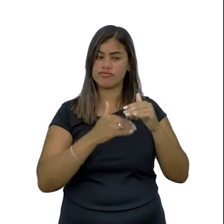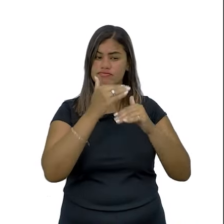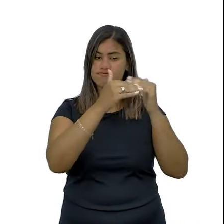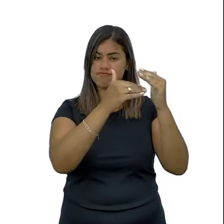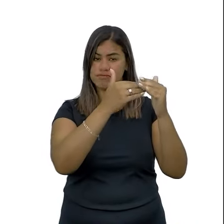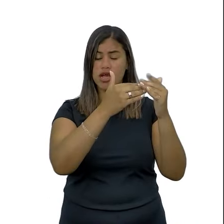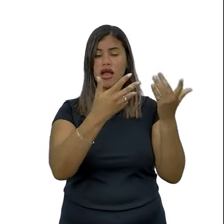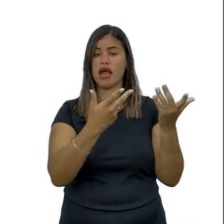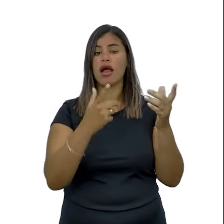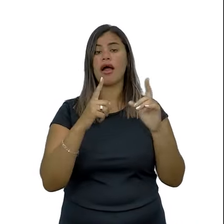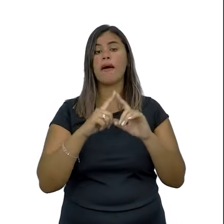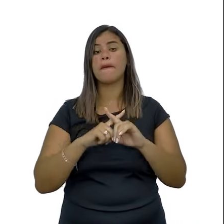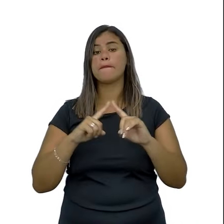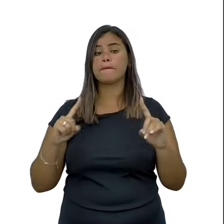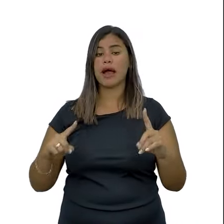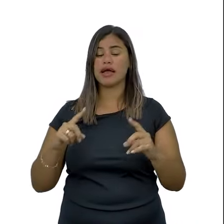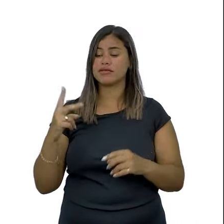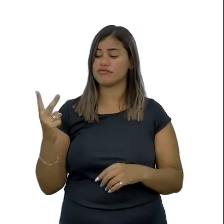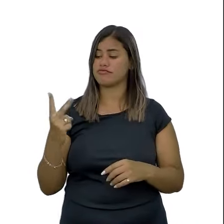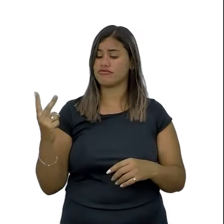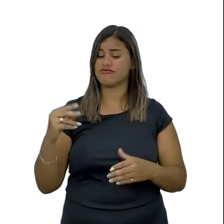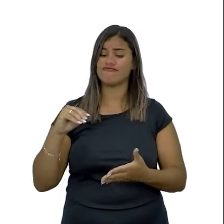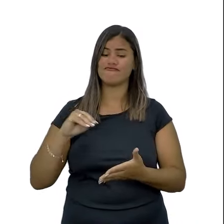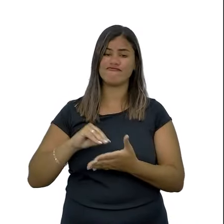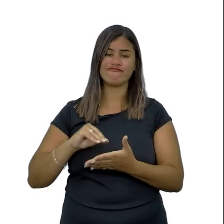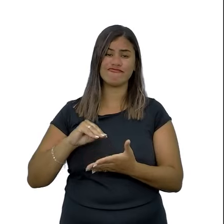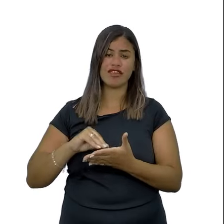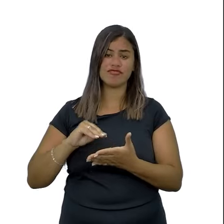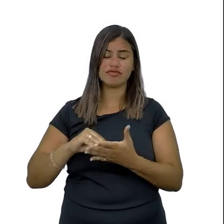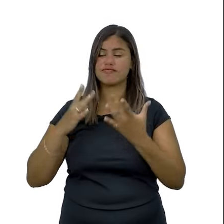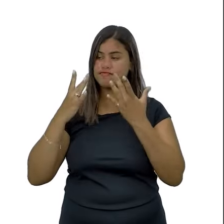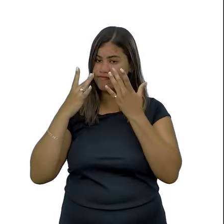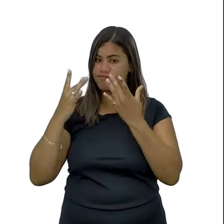em determinada habilidade, mas eu preciso